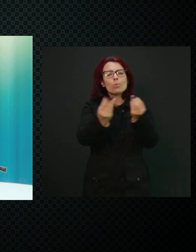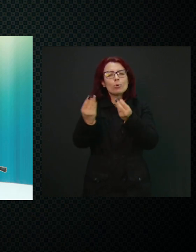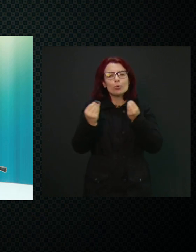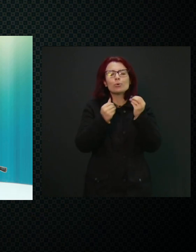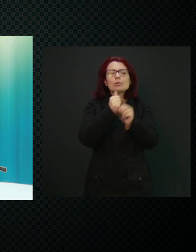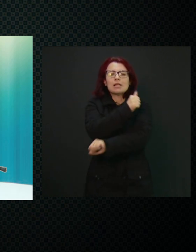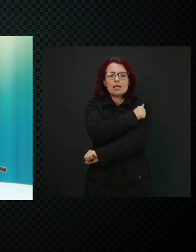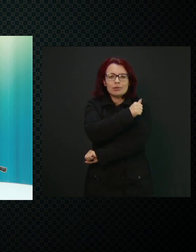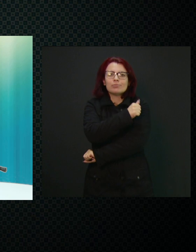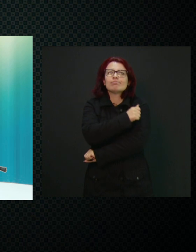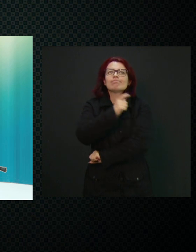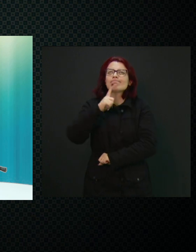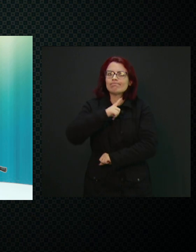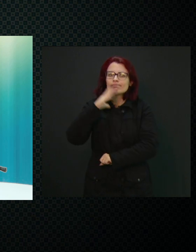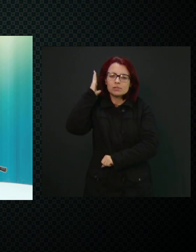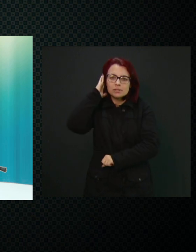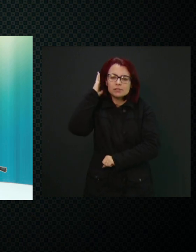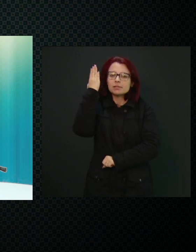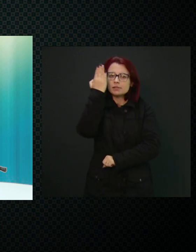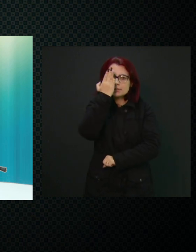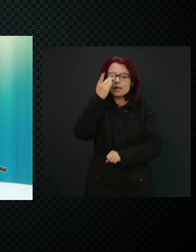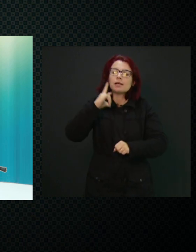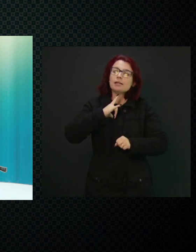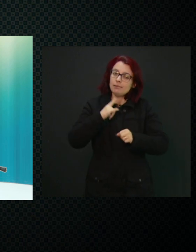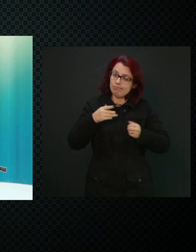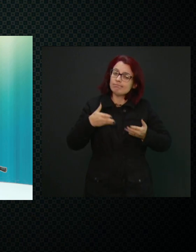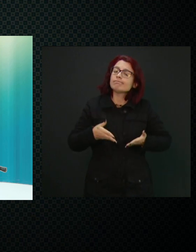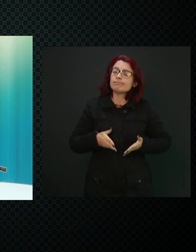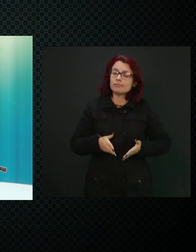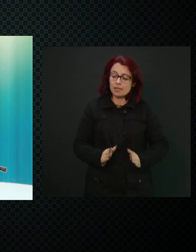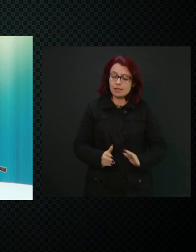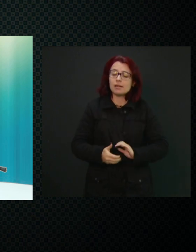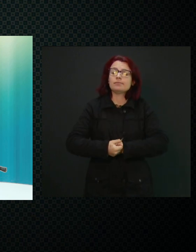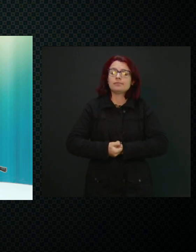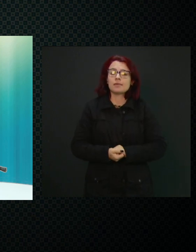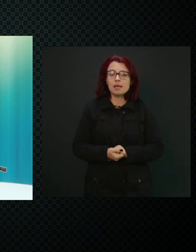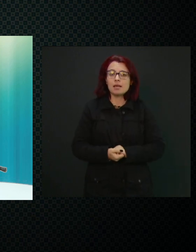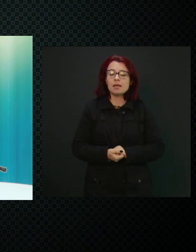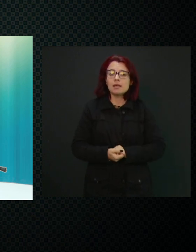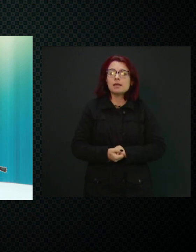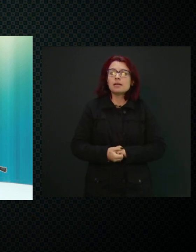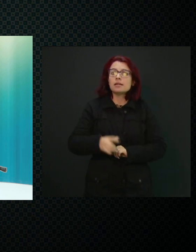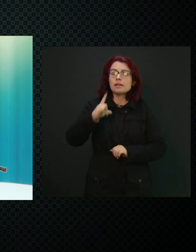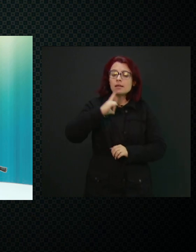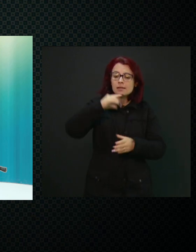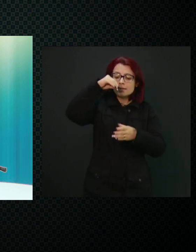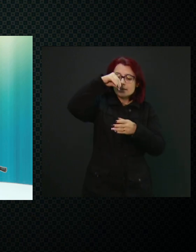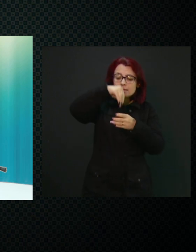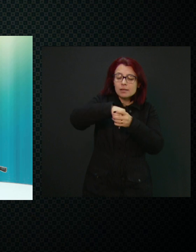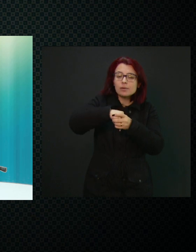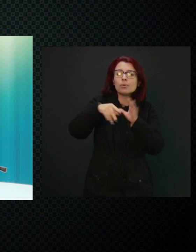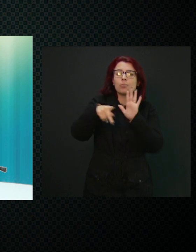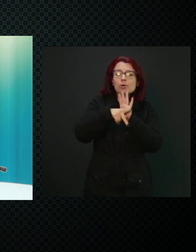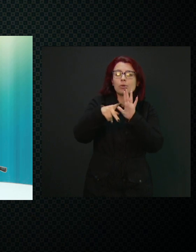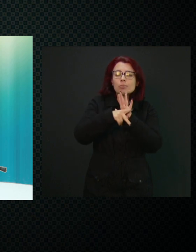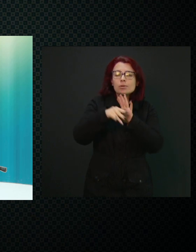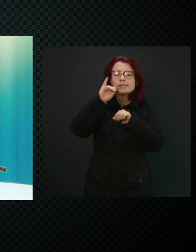com surdocegueira congênita, principalmente nos centros de atendimentos